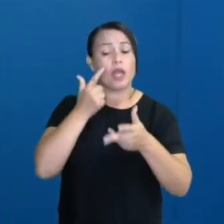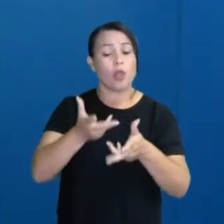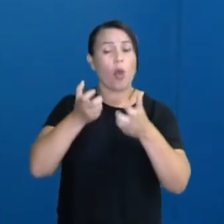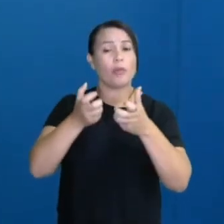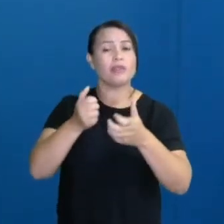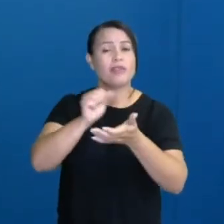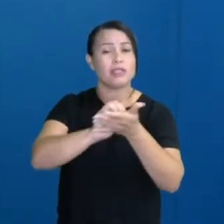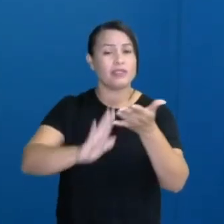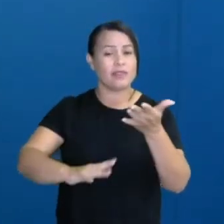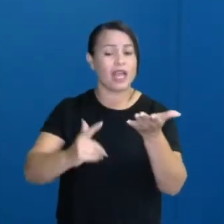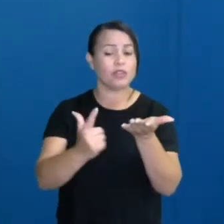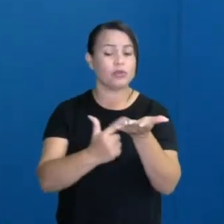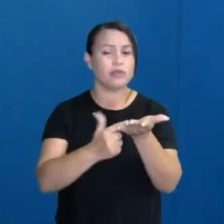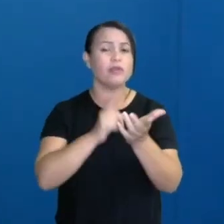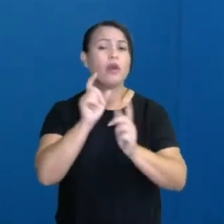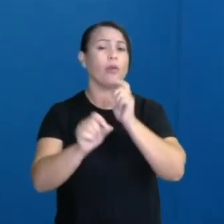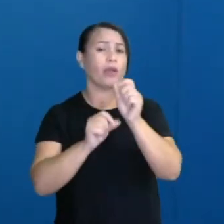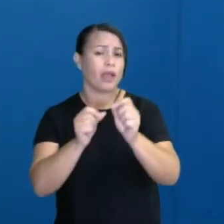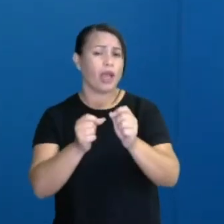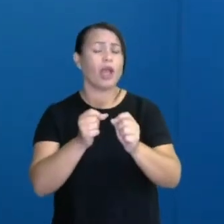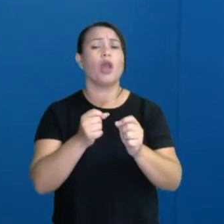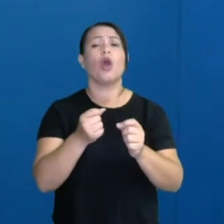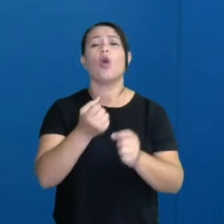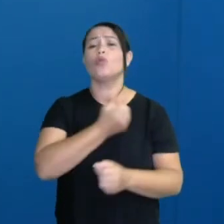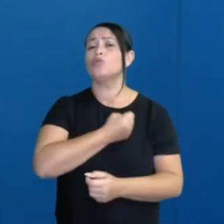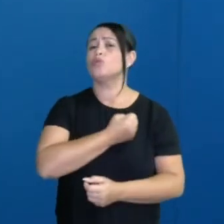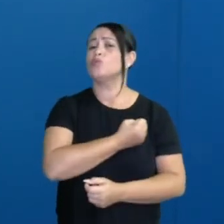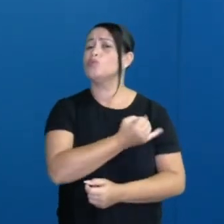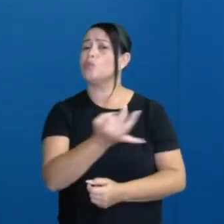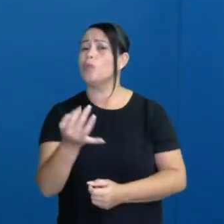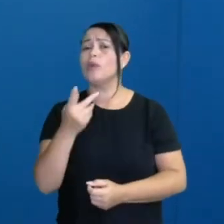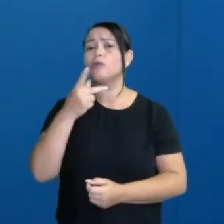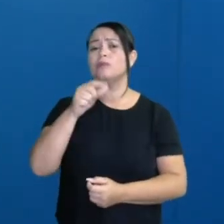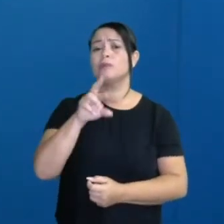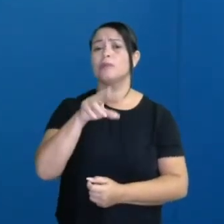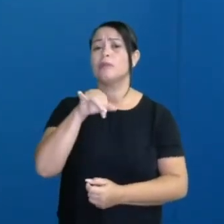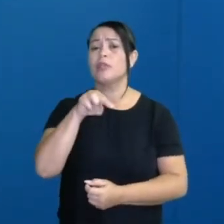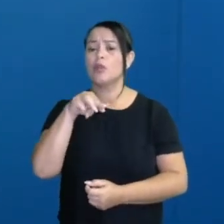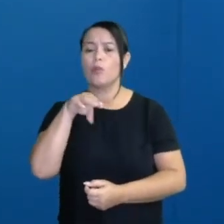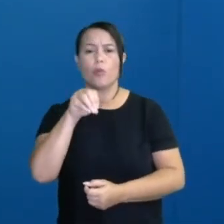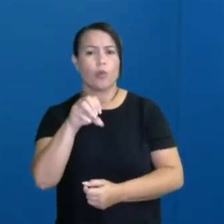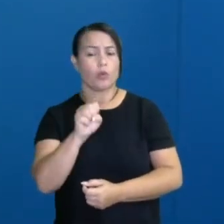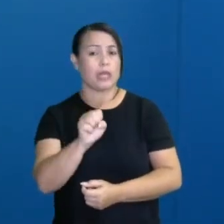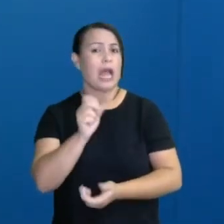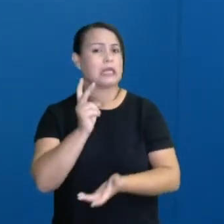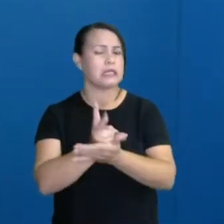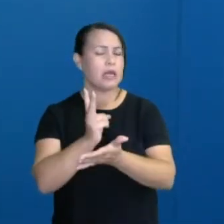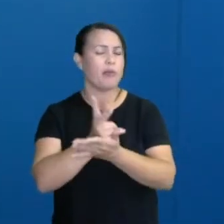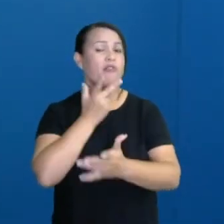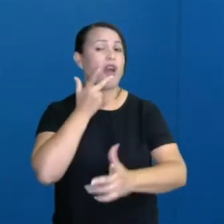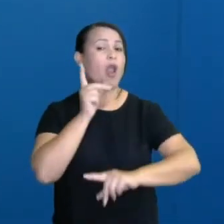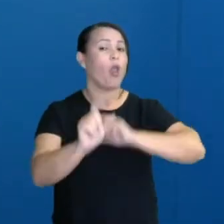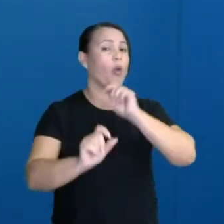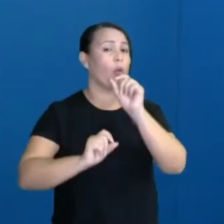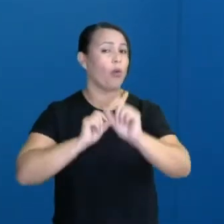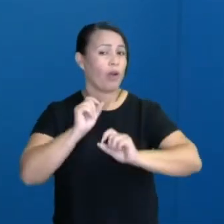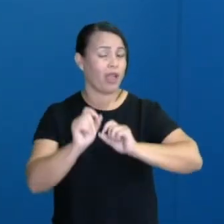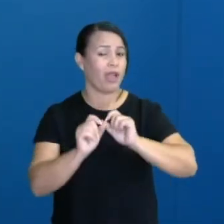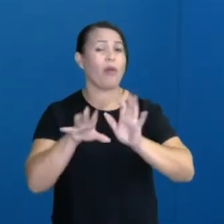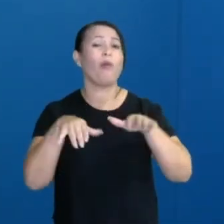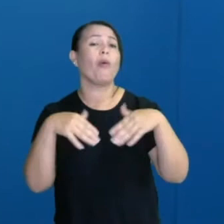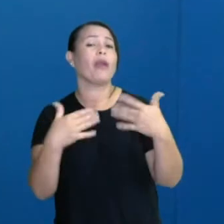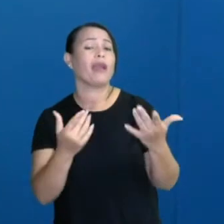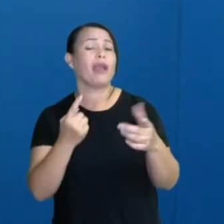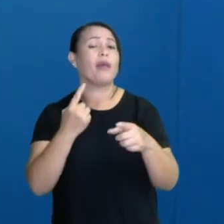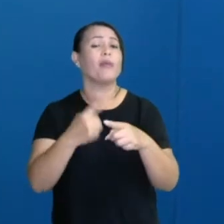exercícios e no livro de vocês é a sequência de números primos, né? Onde eu sempre falo para vocês o seguinte, o que é um número